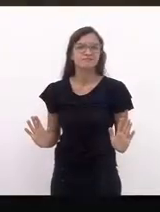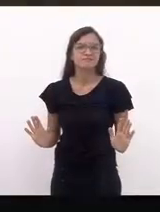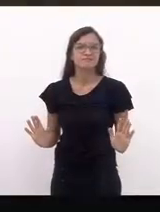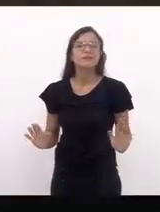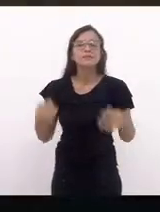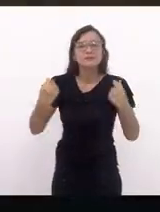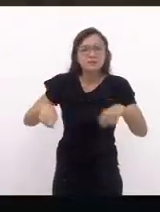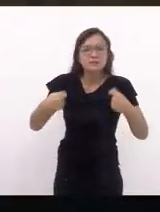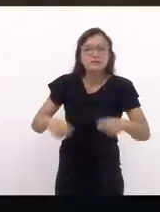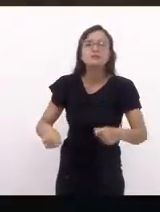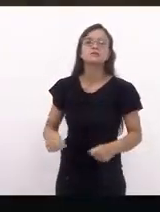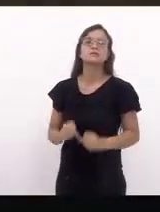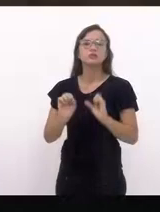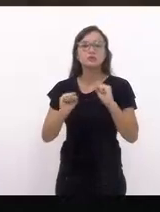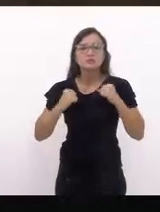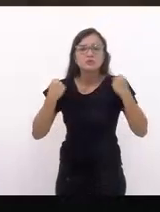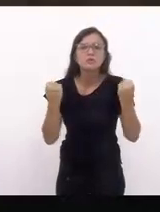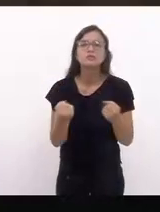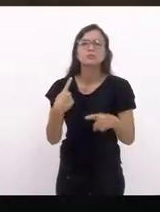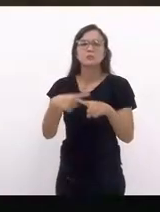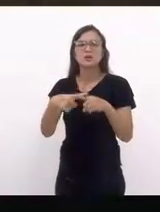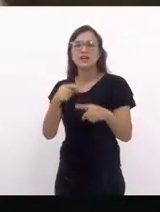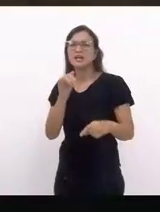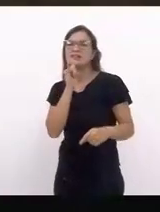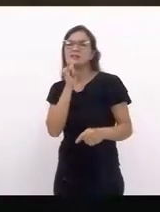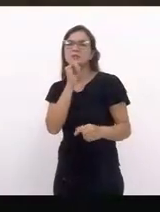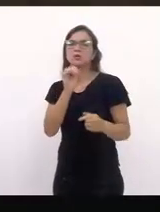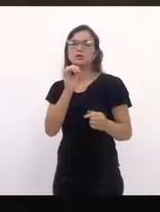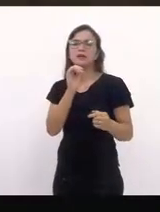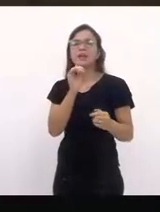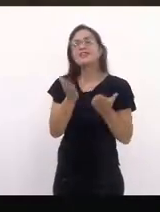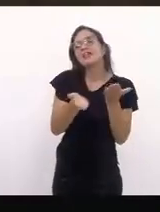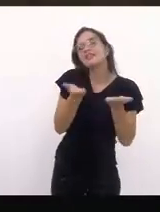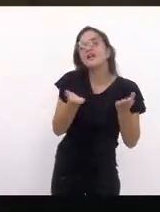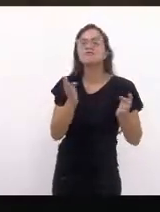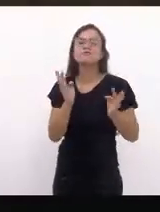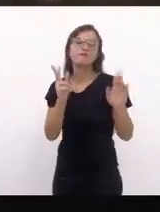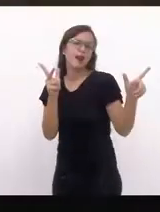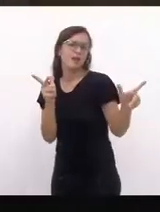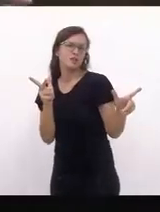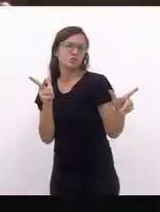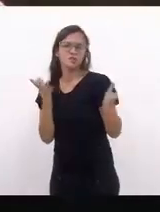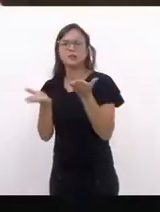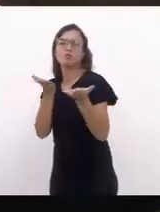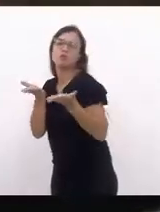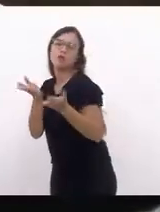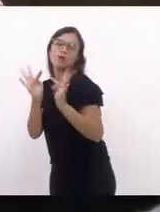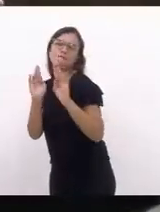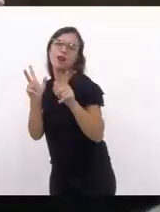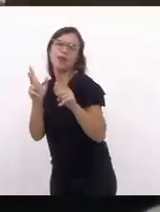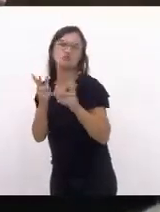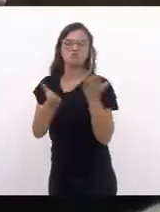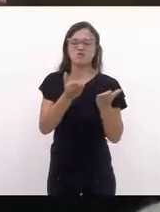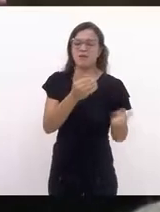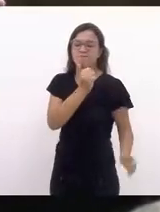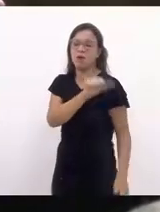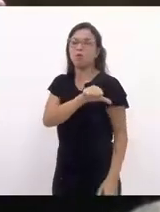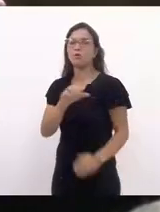temos que acabar com essa diferenciação de tratamento que eu fiz telap praça não tem que ter diferença